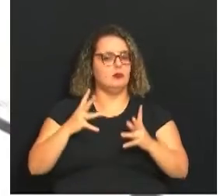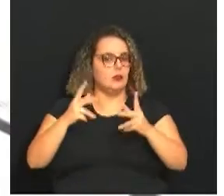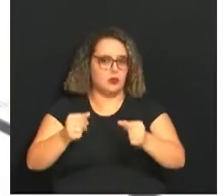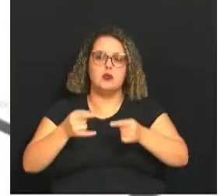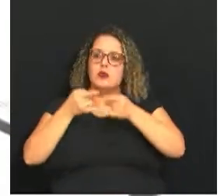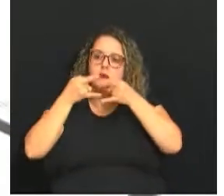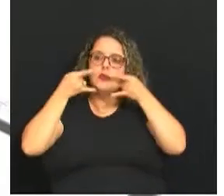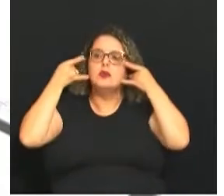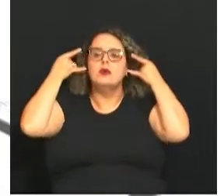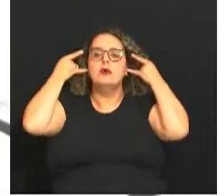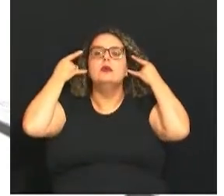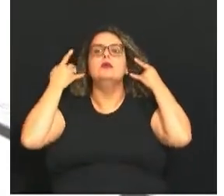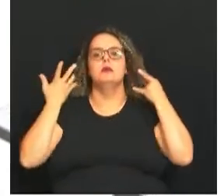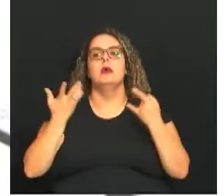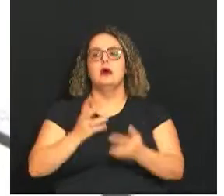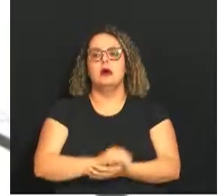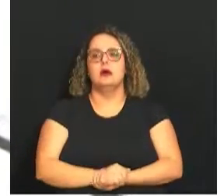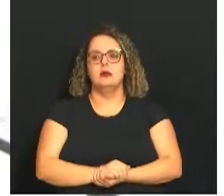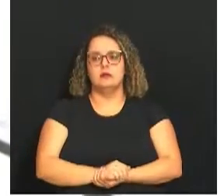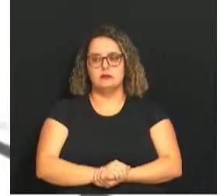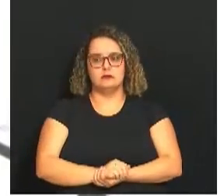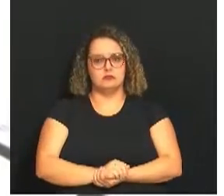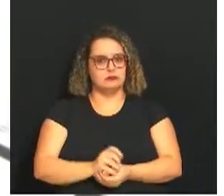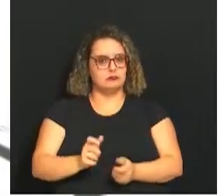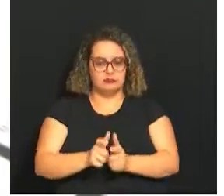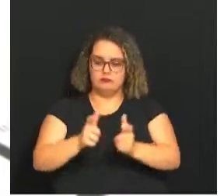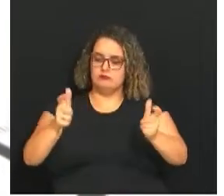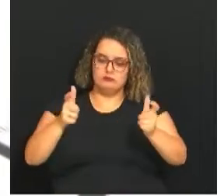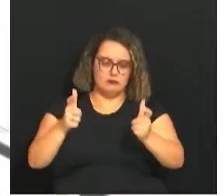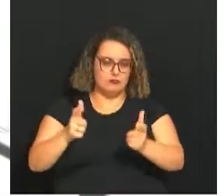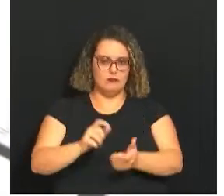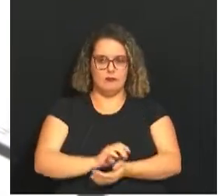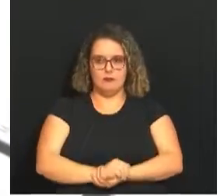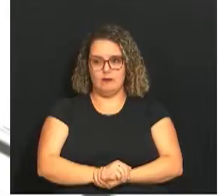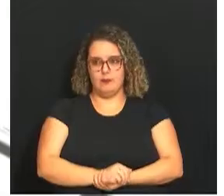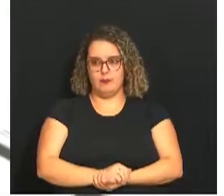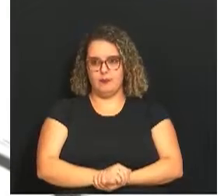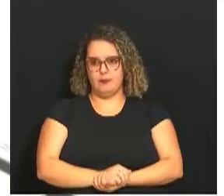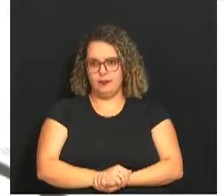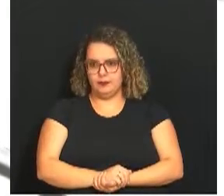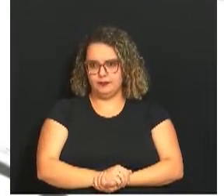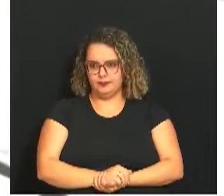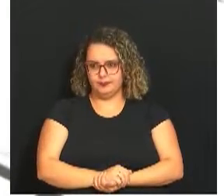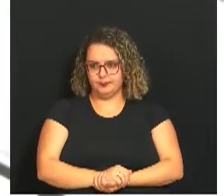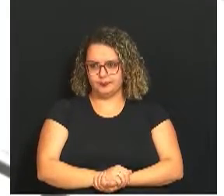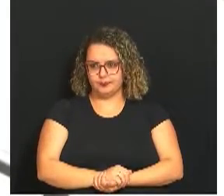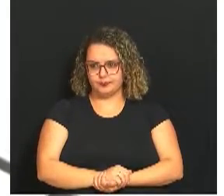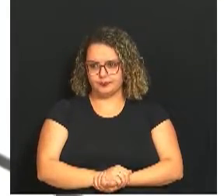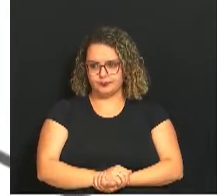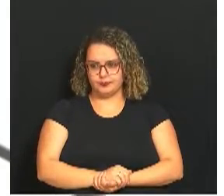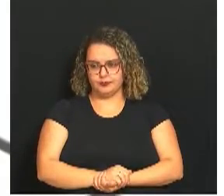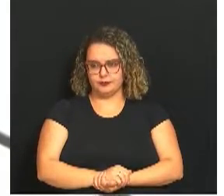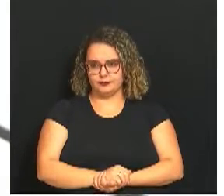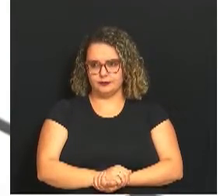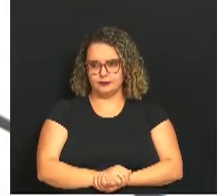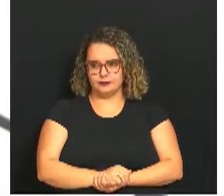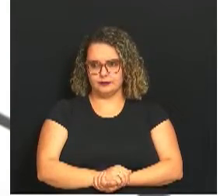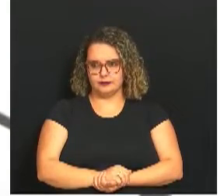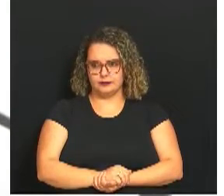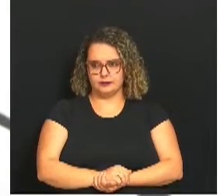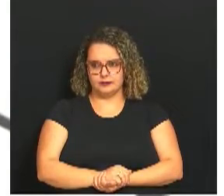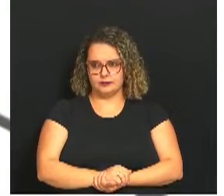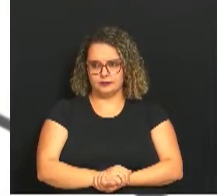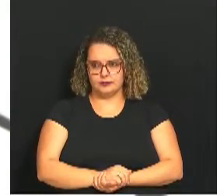máscara. Então é só aumentar, a demanda é só aumentar. Bom, e peixe é um prato tranquilo de fazer, esse tipo de coisa,